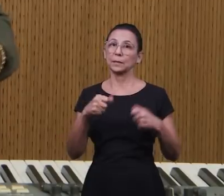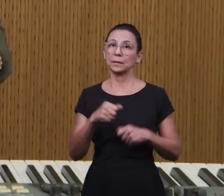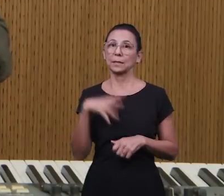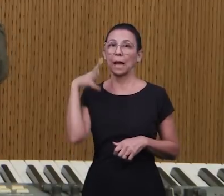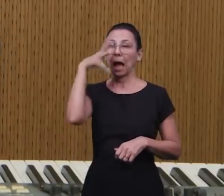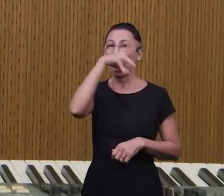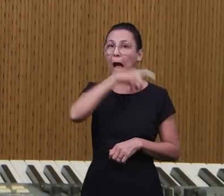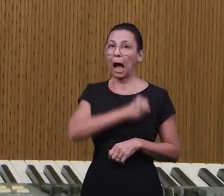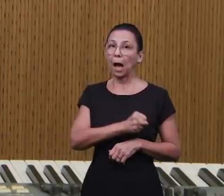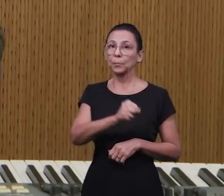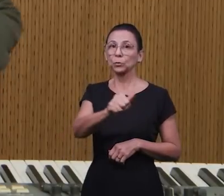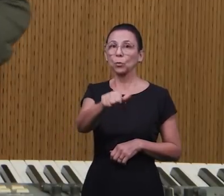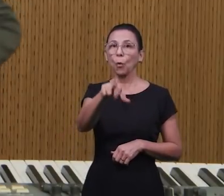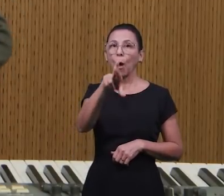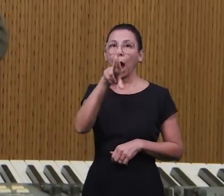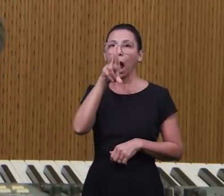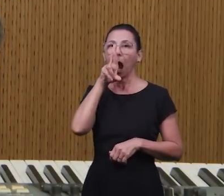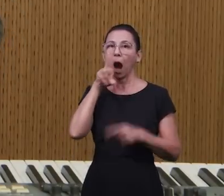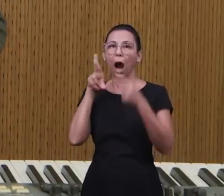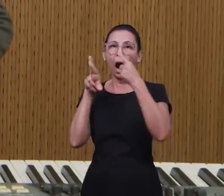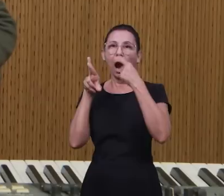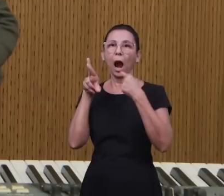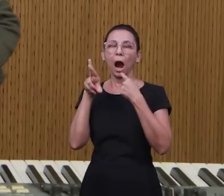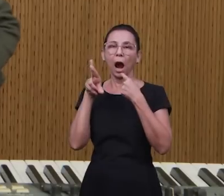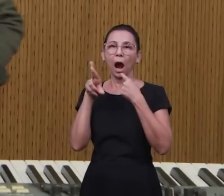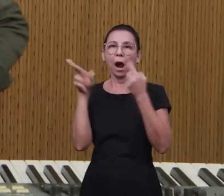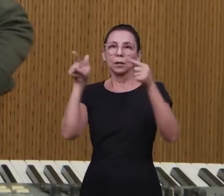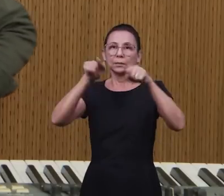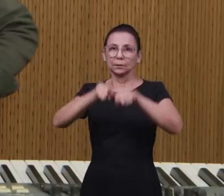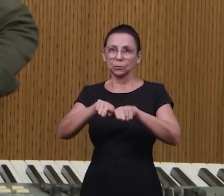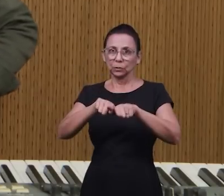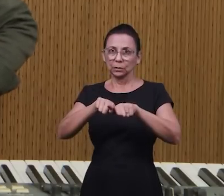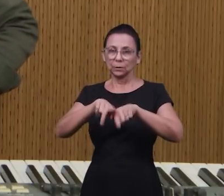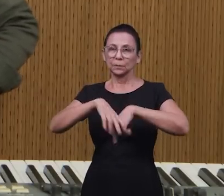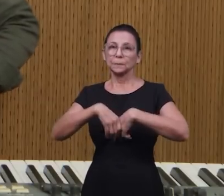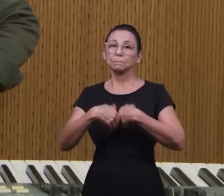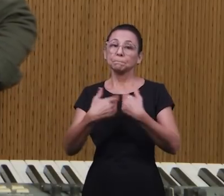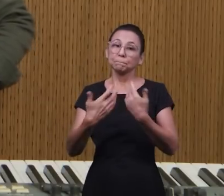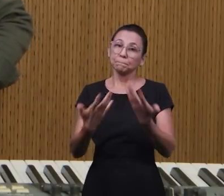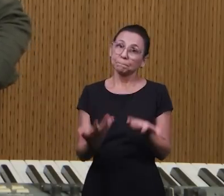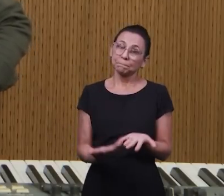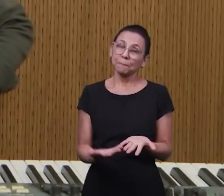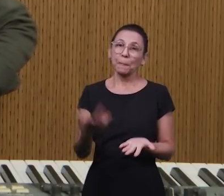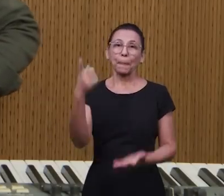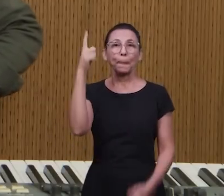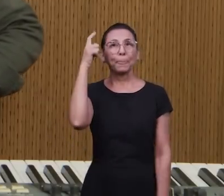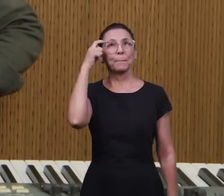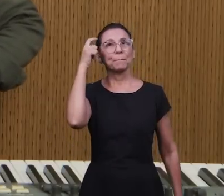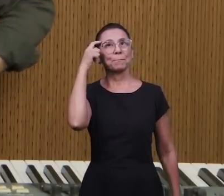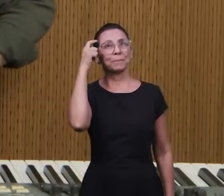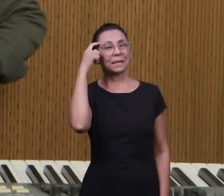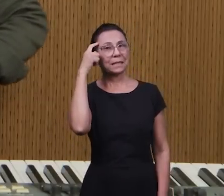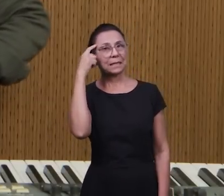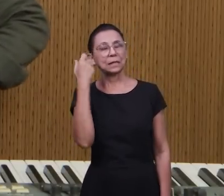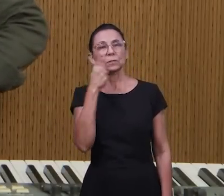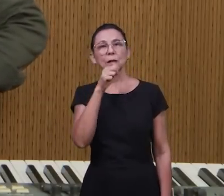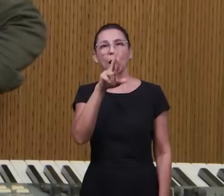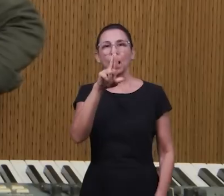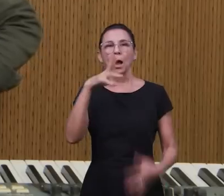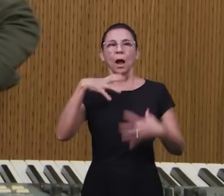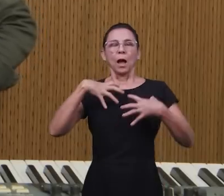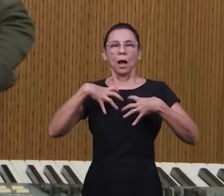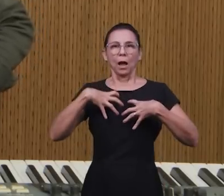essa estrutura muscular. Pensando ainda na nossa respiração,